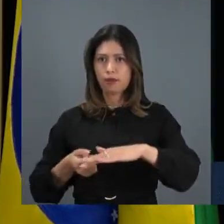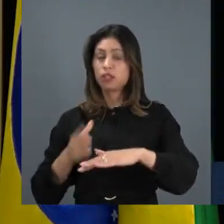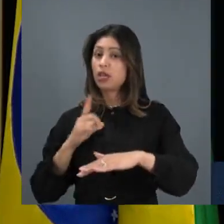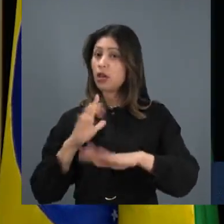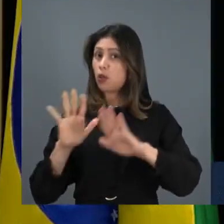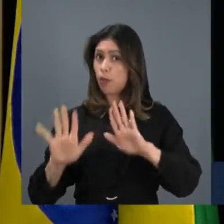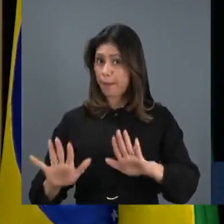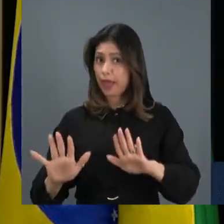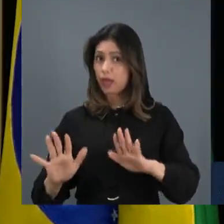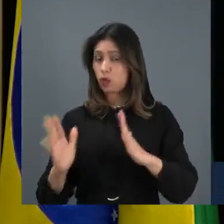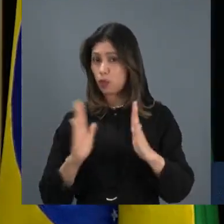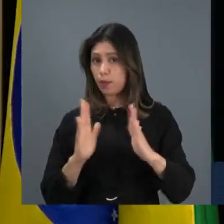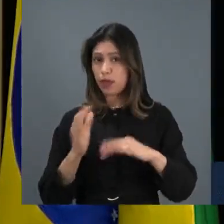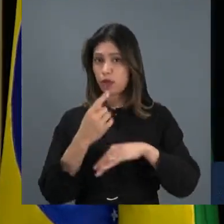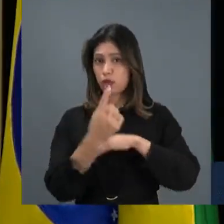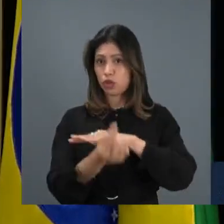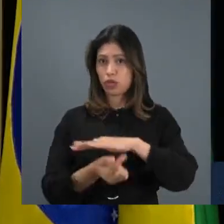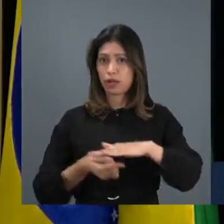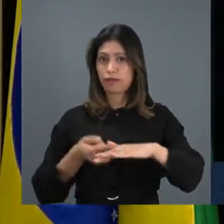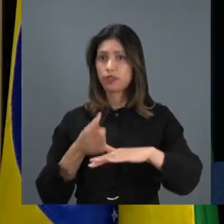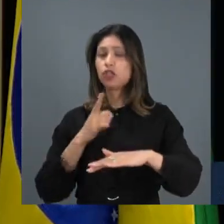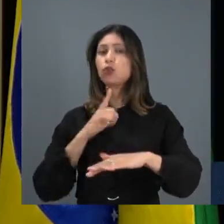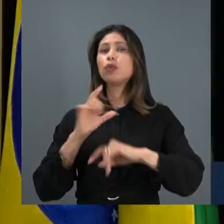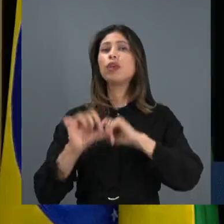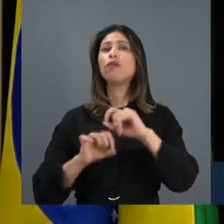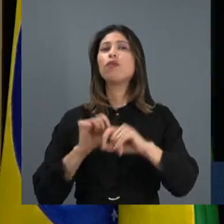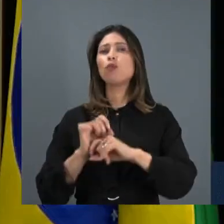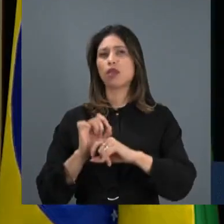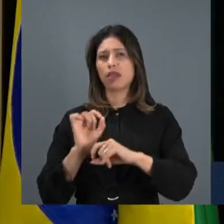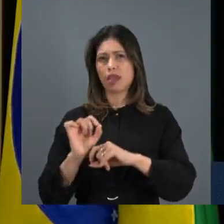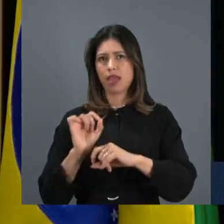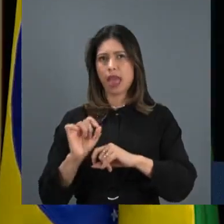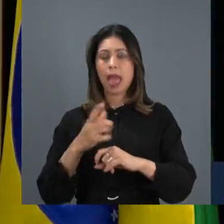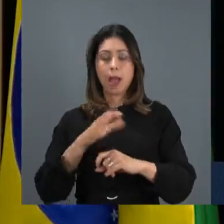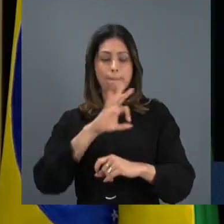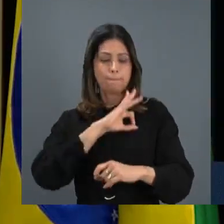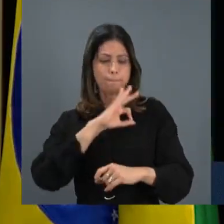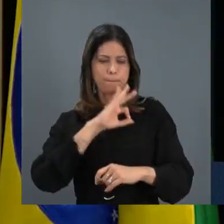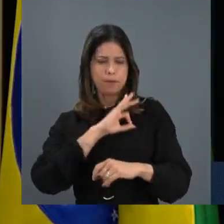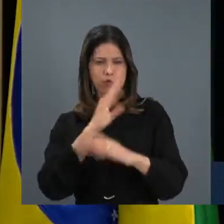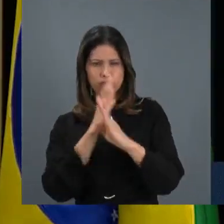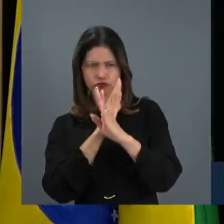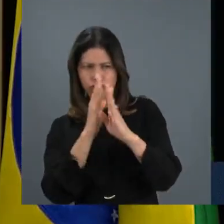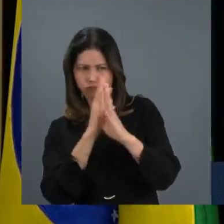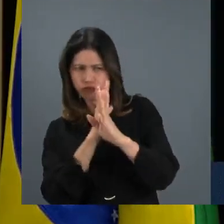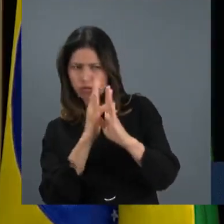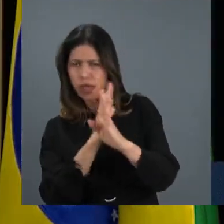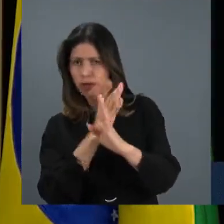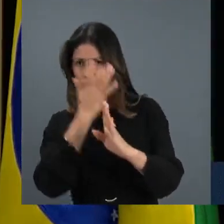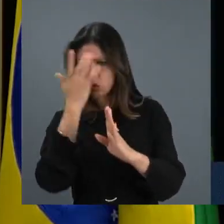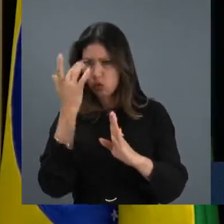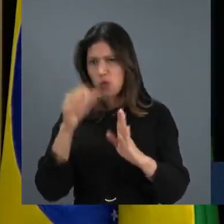que na Lava Jato, a polícia lá está atrás de criminosos, poderosos,